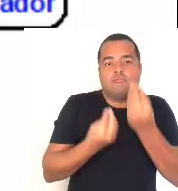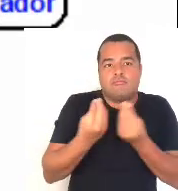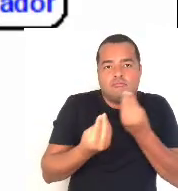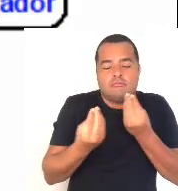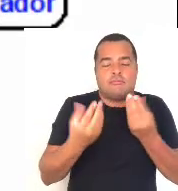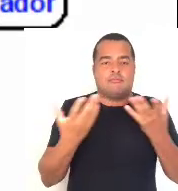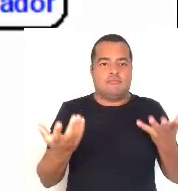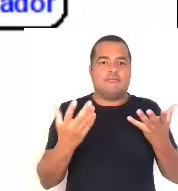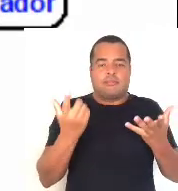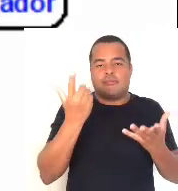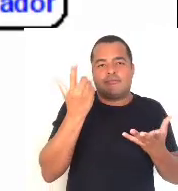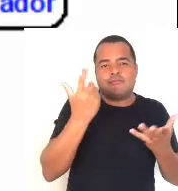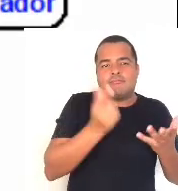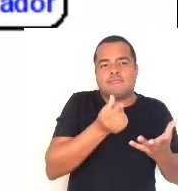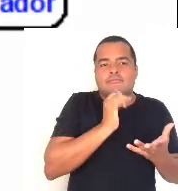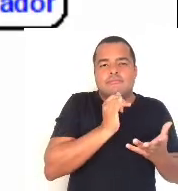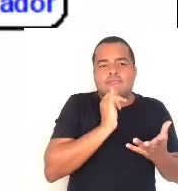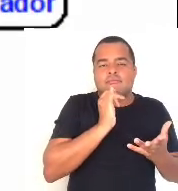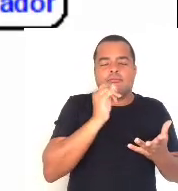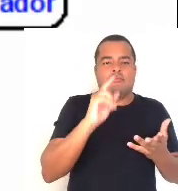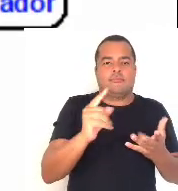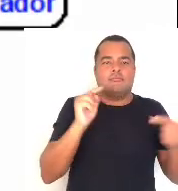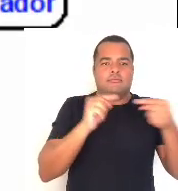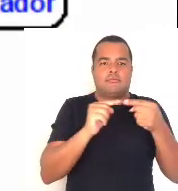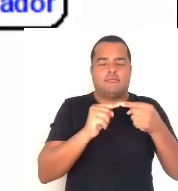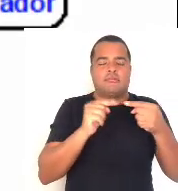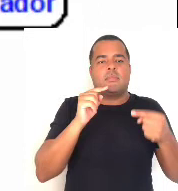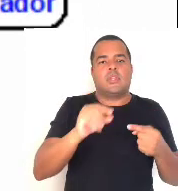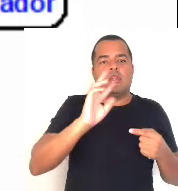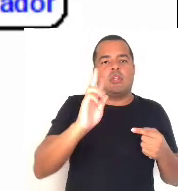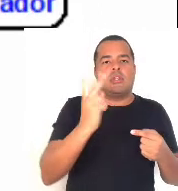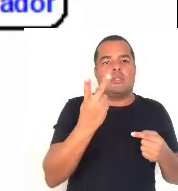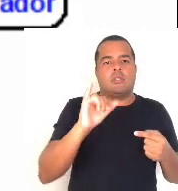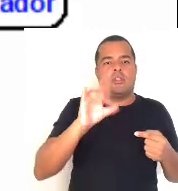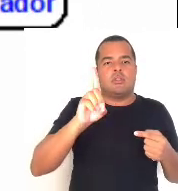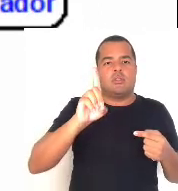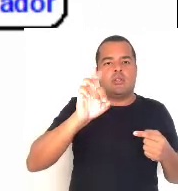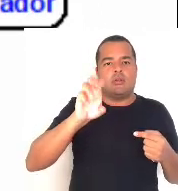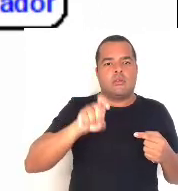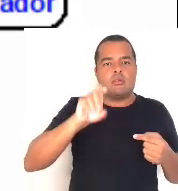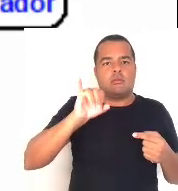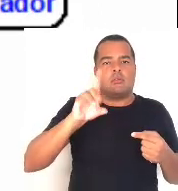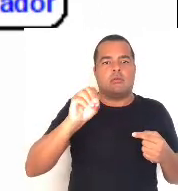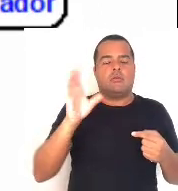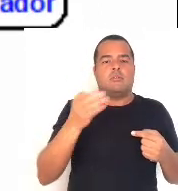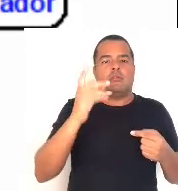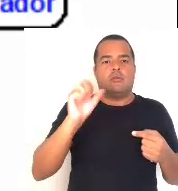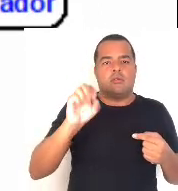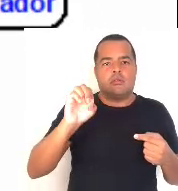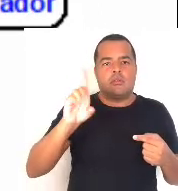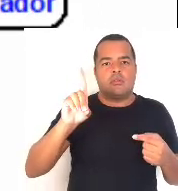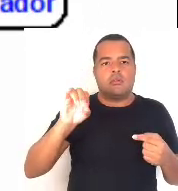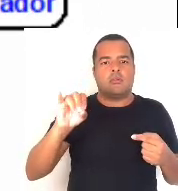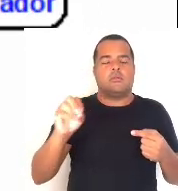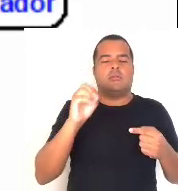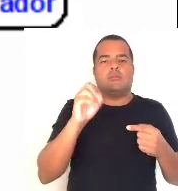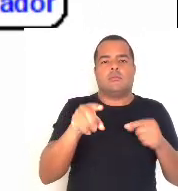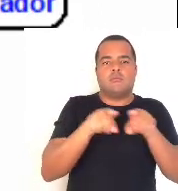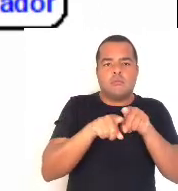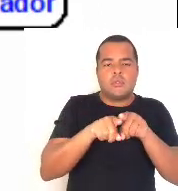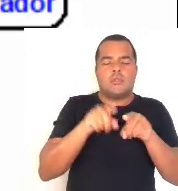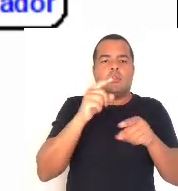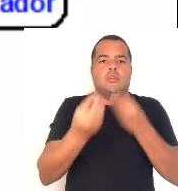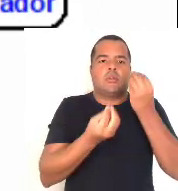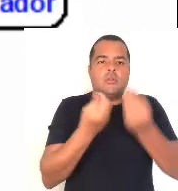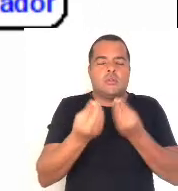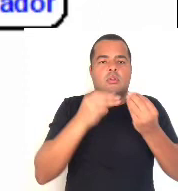SN2? Falando da SN2, por exemplo, dando um exemplo prático aqui do hidróxido de sódio atacando aqui o